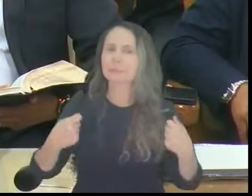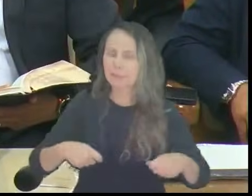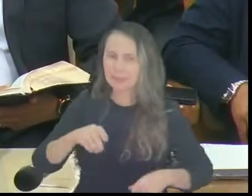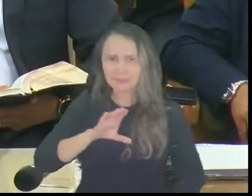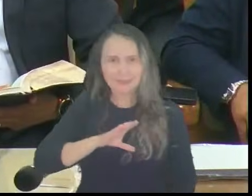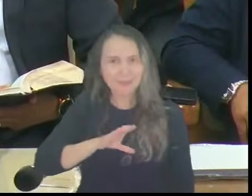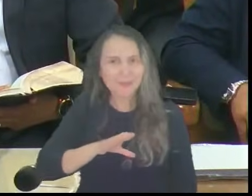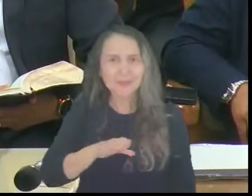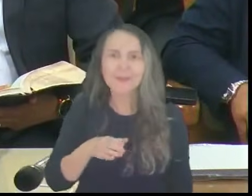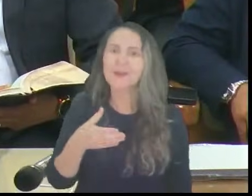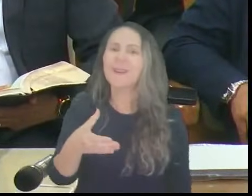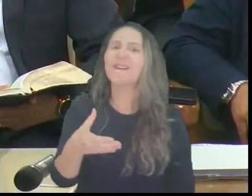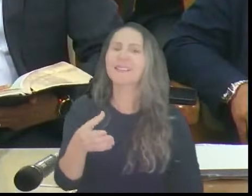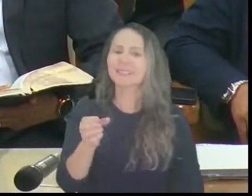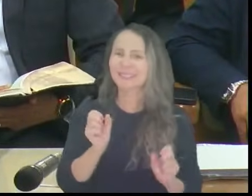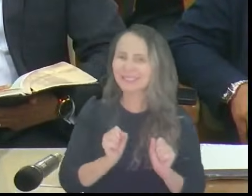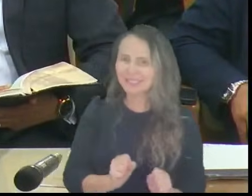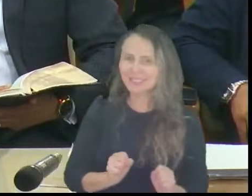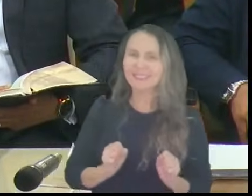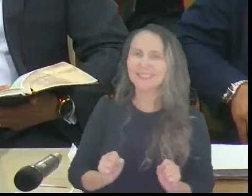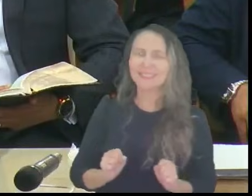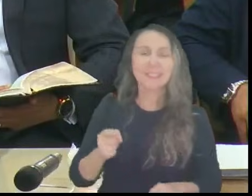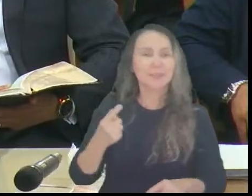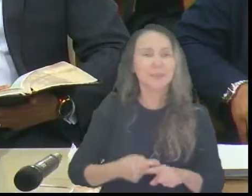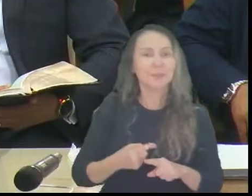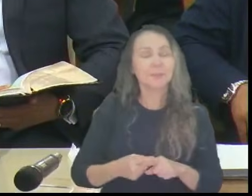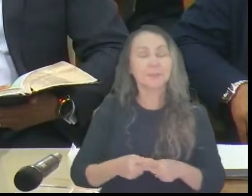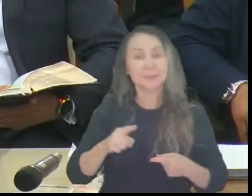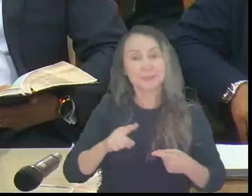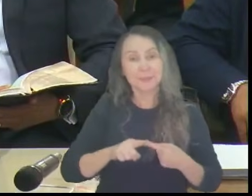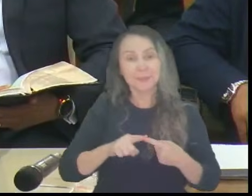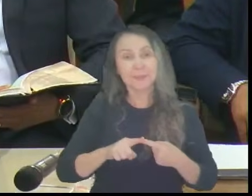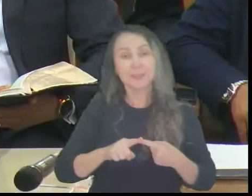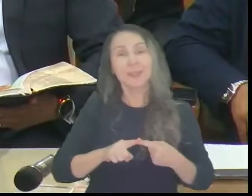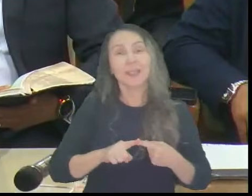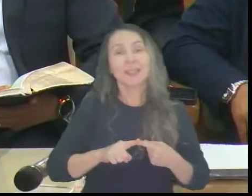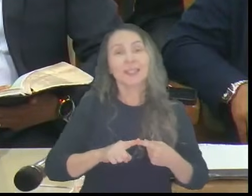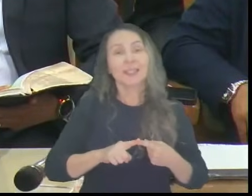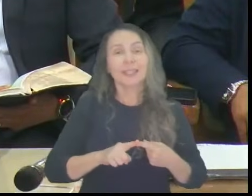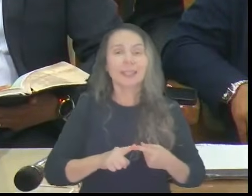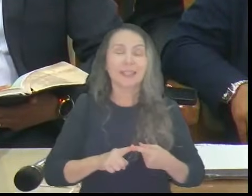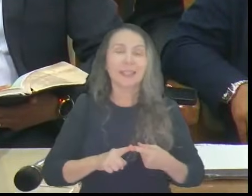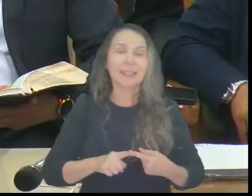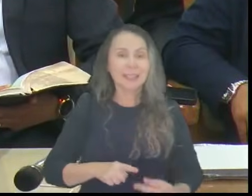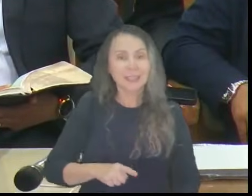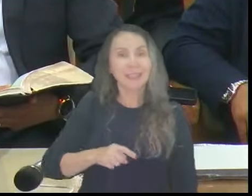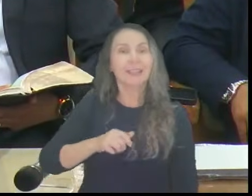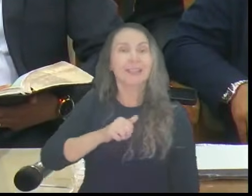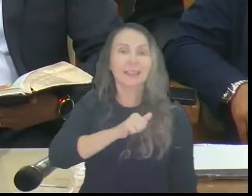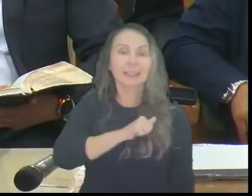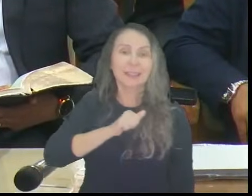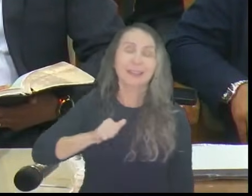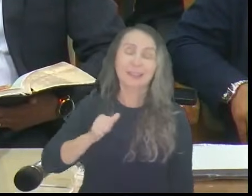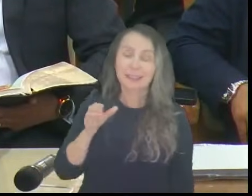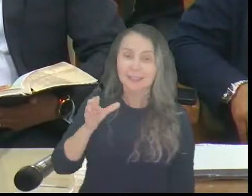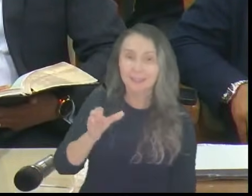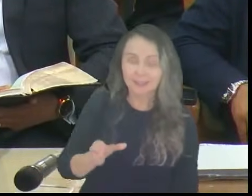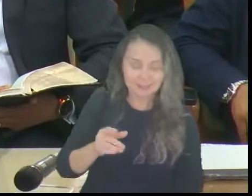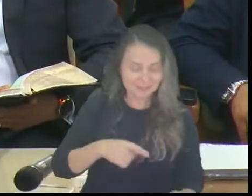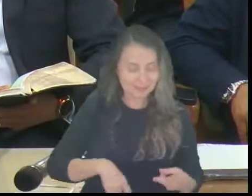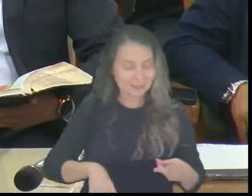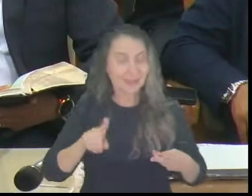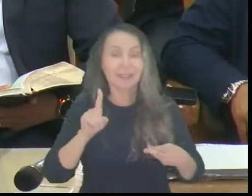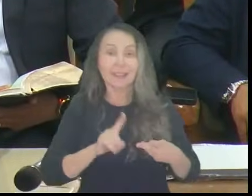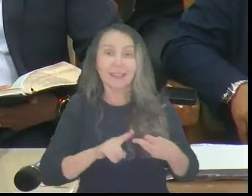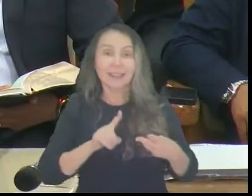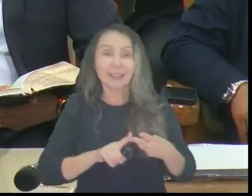do Espírito Santo. Porque Anás era aliado de Roma. Caifás era aliado